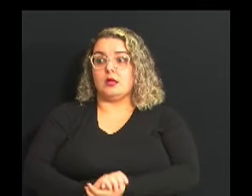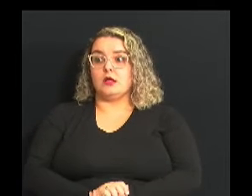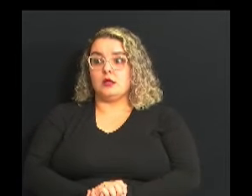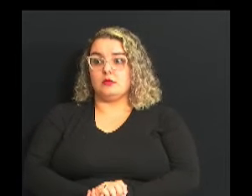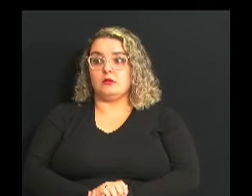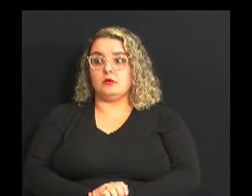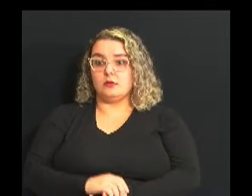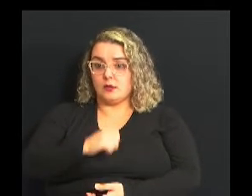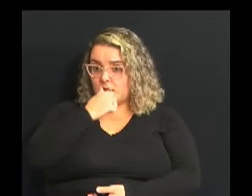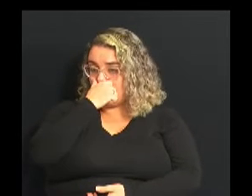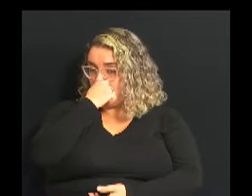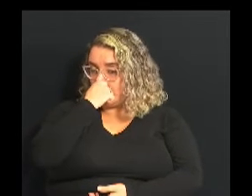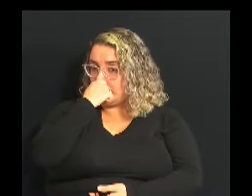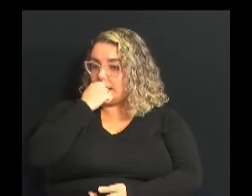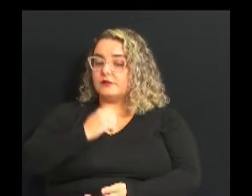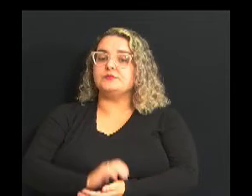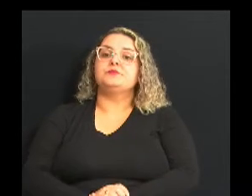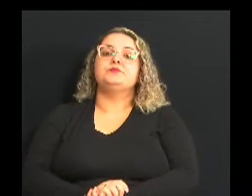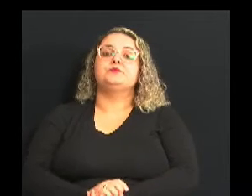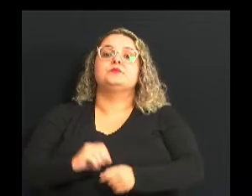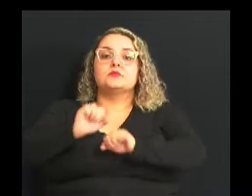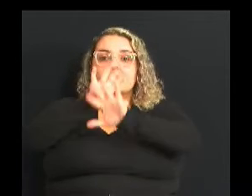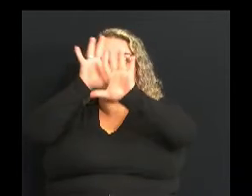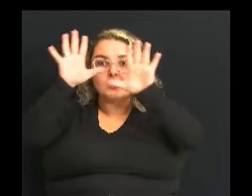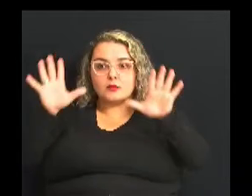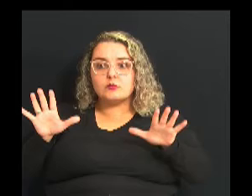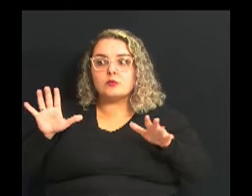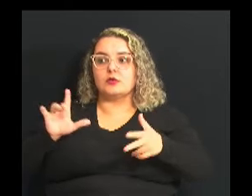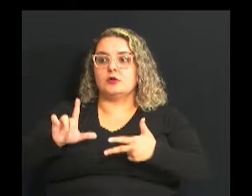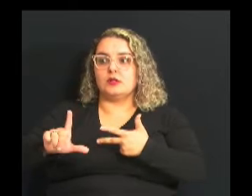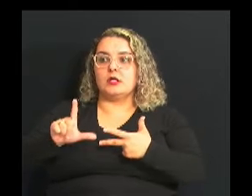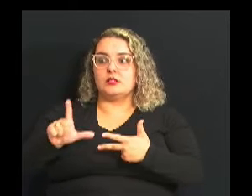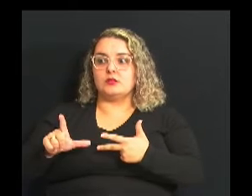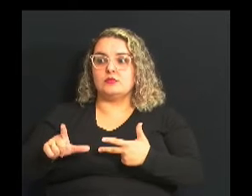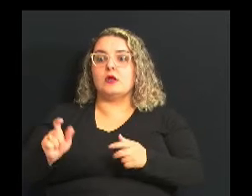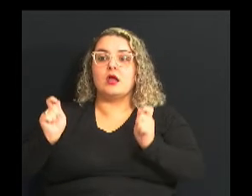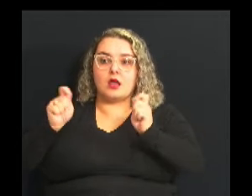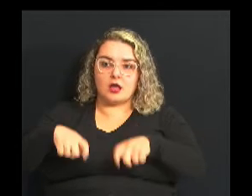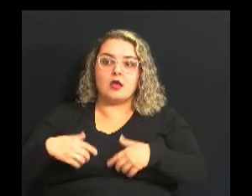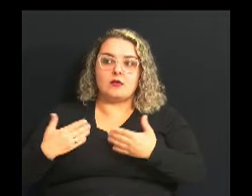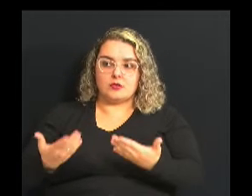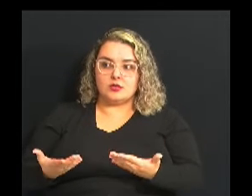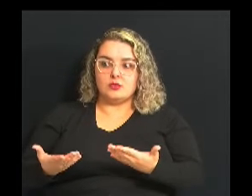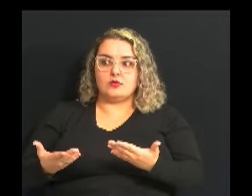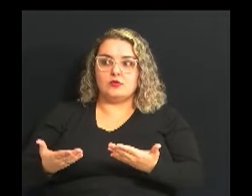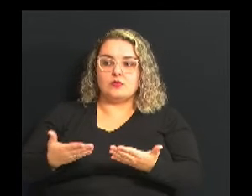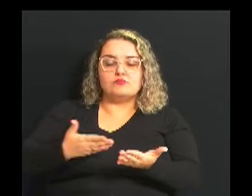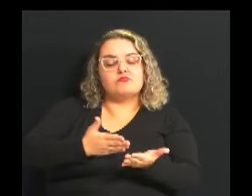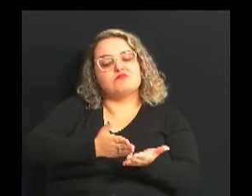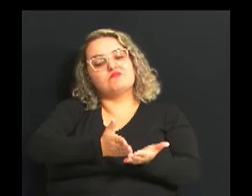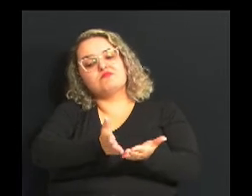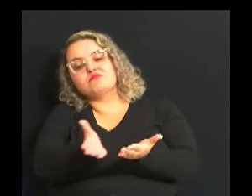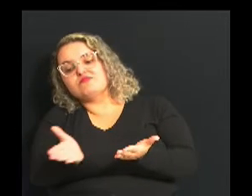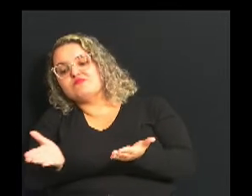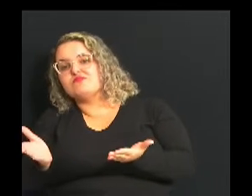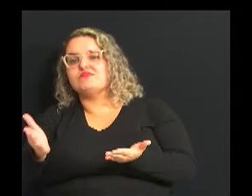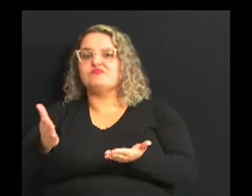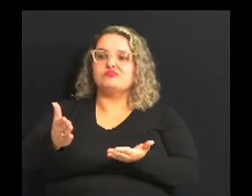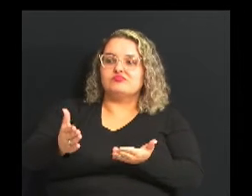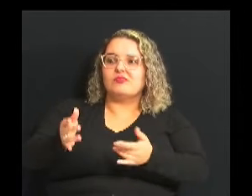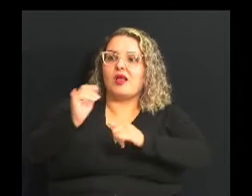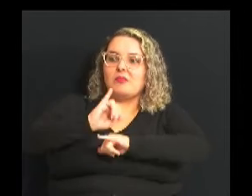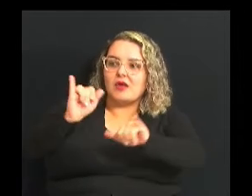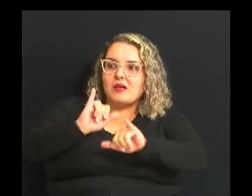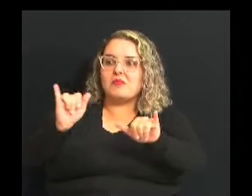além da transparência para o legislativo, é efetivamente fugir um pouco do que a mídia comercial e a mídia de